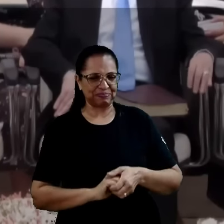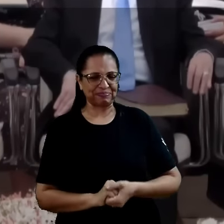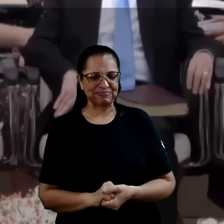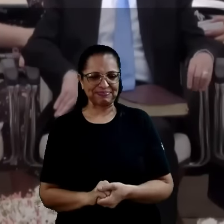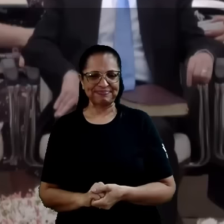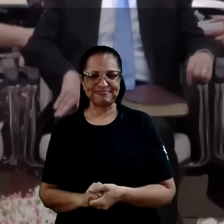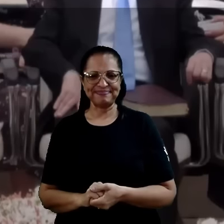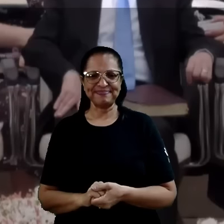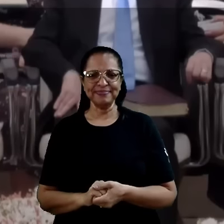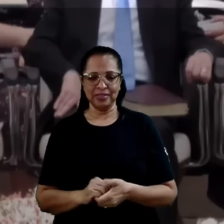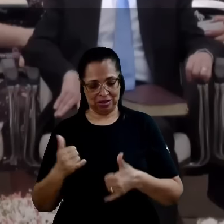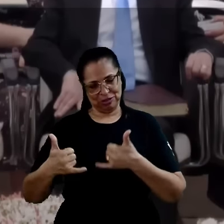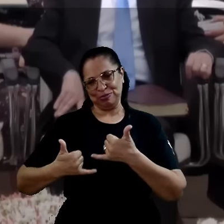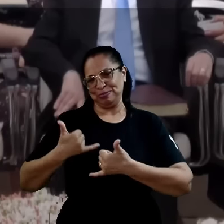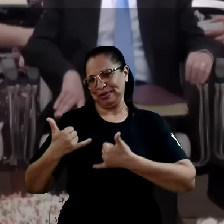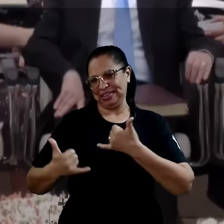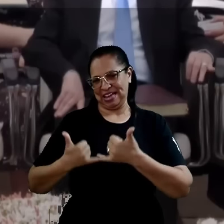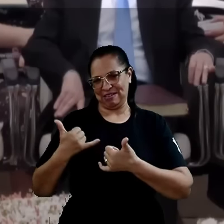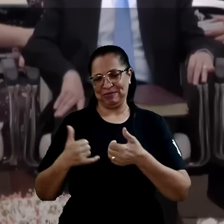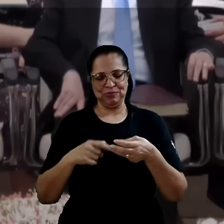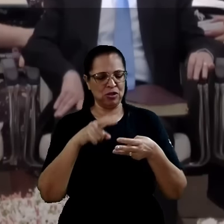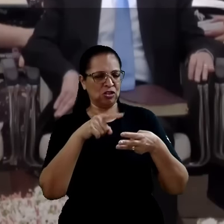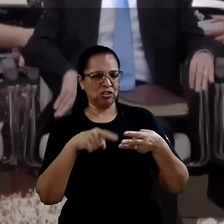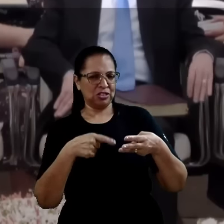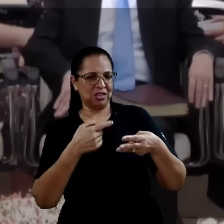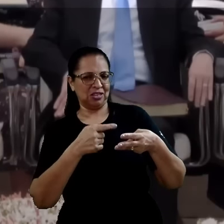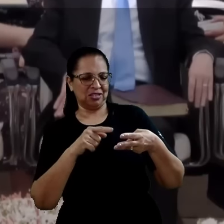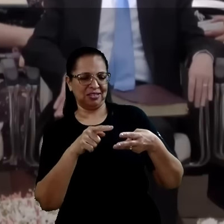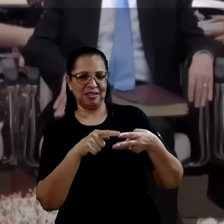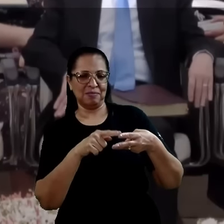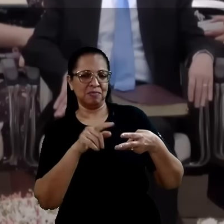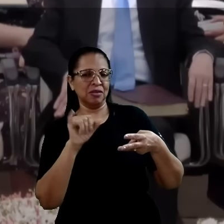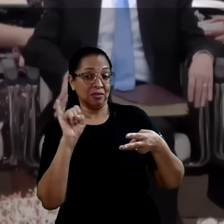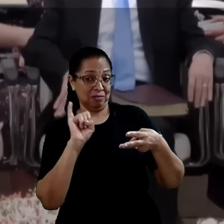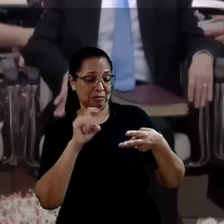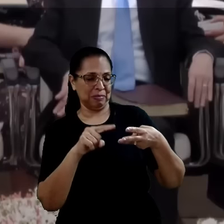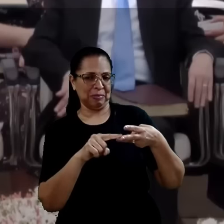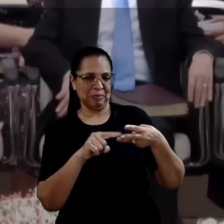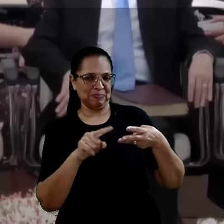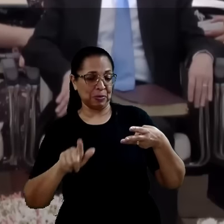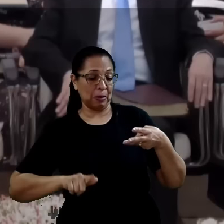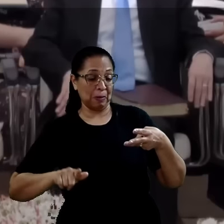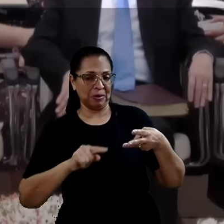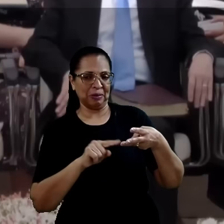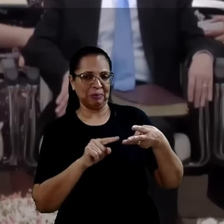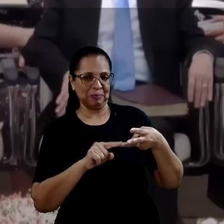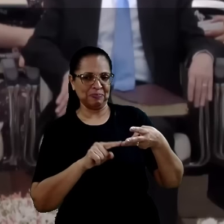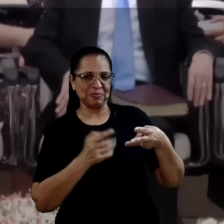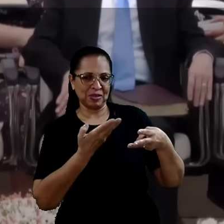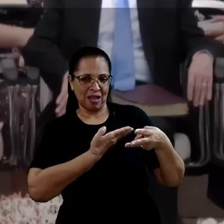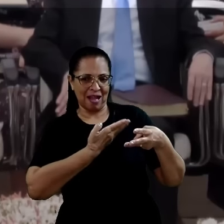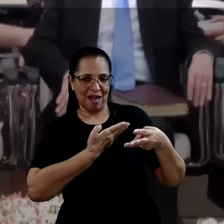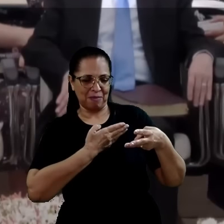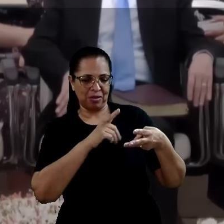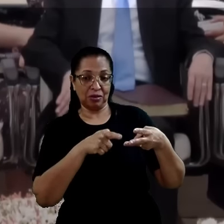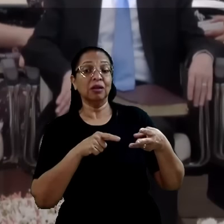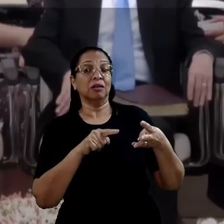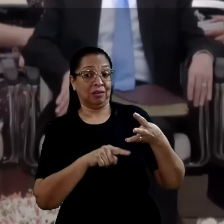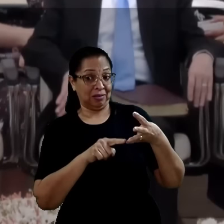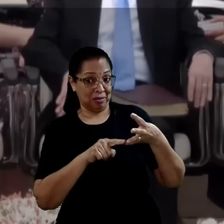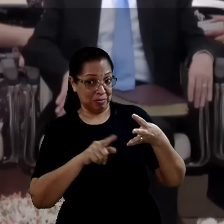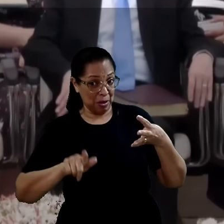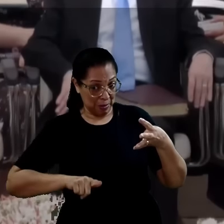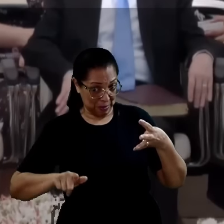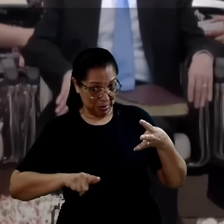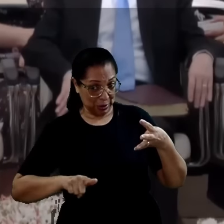brincava ali eu Luciana Valéria minha irmã a caçula E o meu primo Elon que já